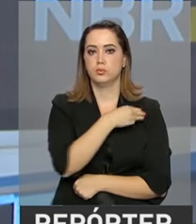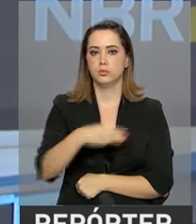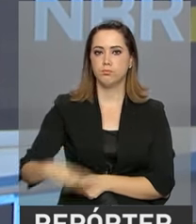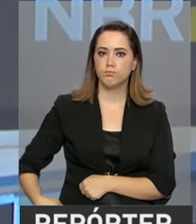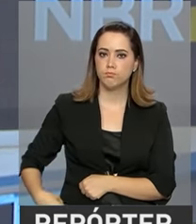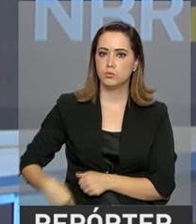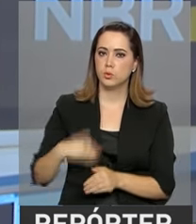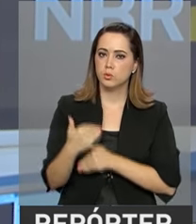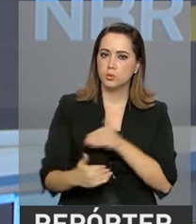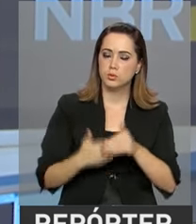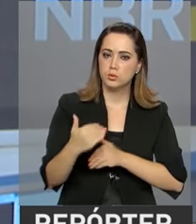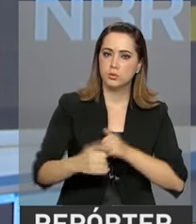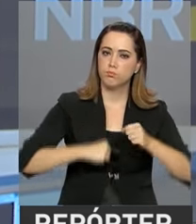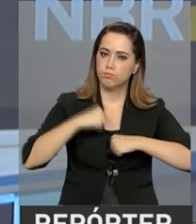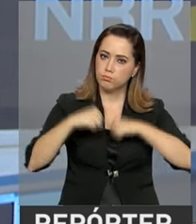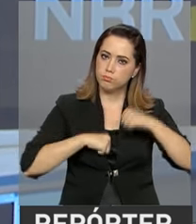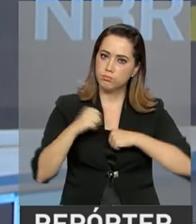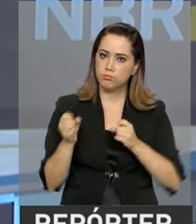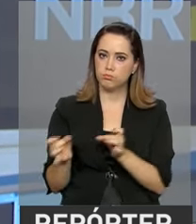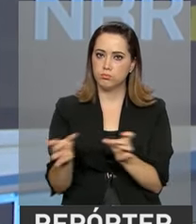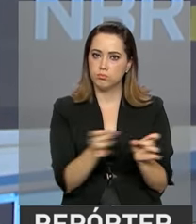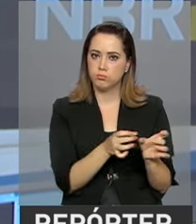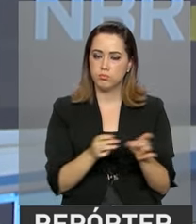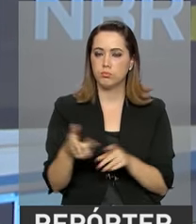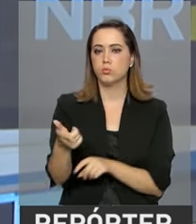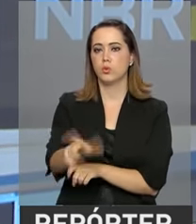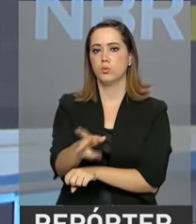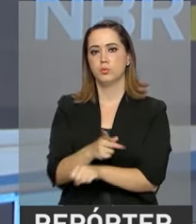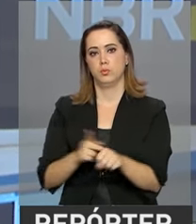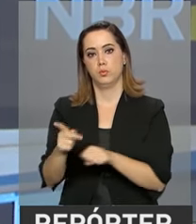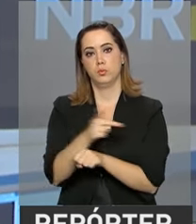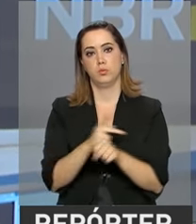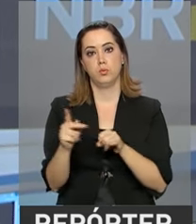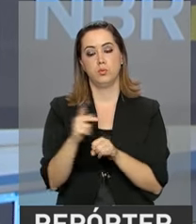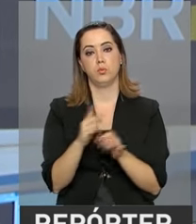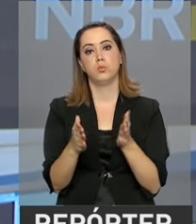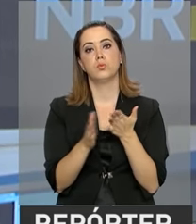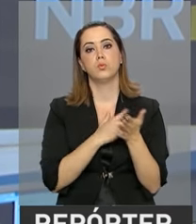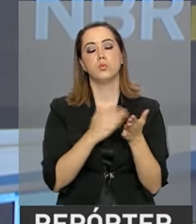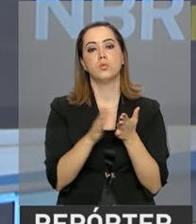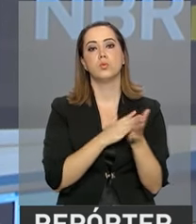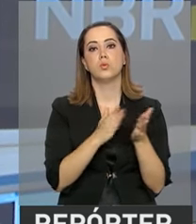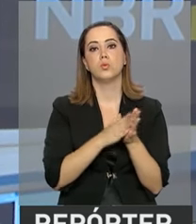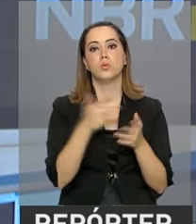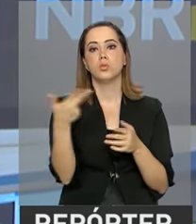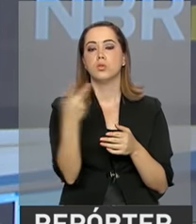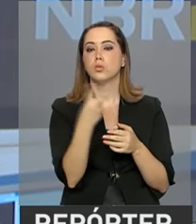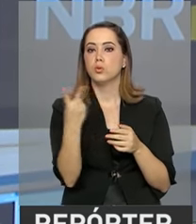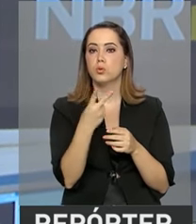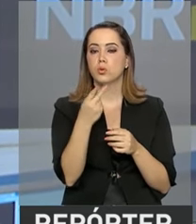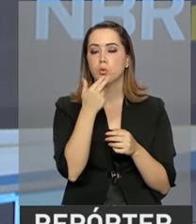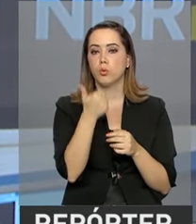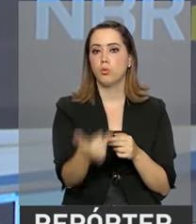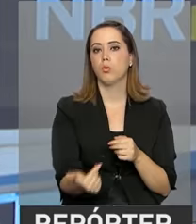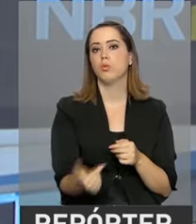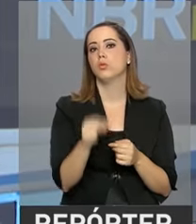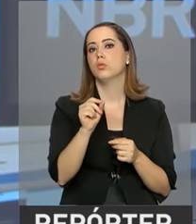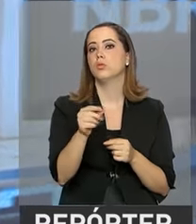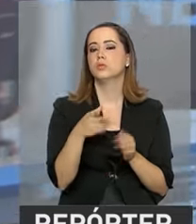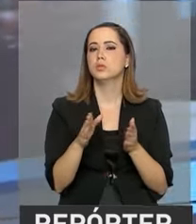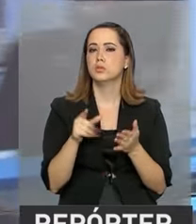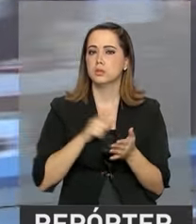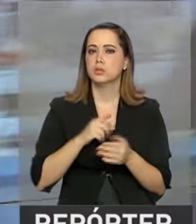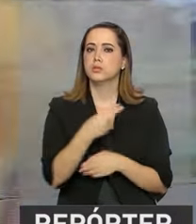Desenvolvimento, Indústria e Comércio Exterior, Marcos Pereira, lançou um catálogo bilíngue com produtos brasileiros. A